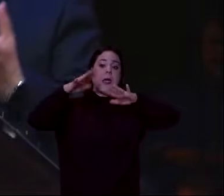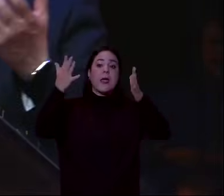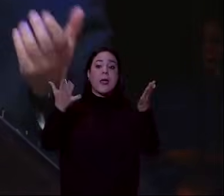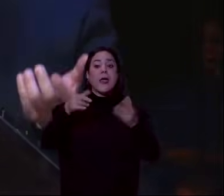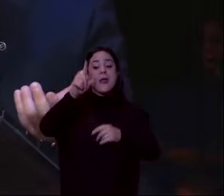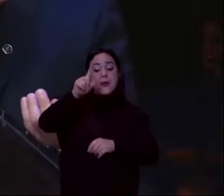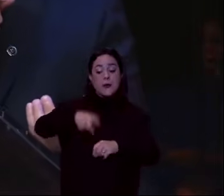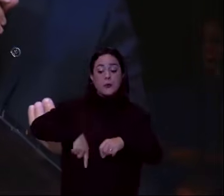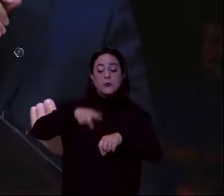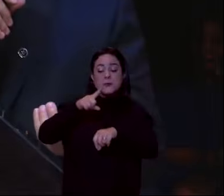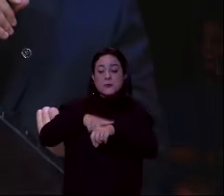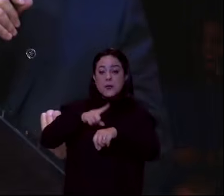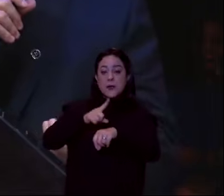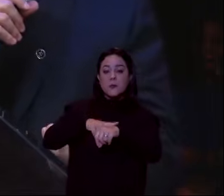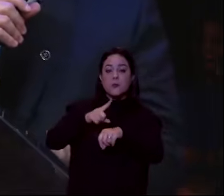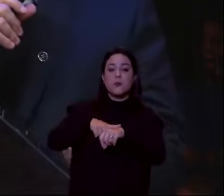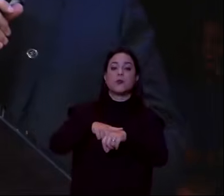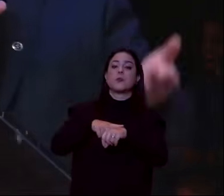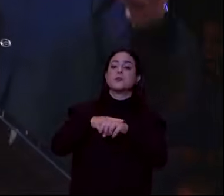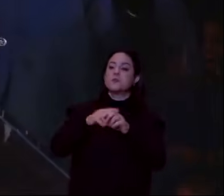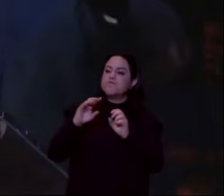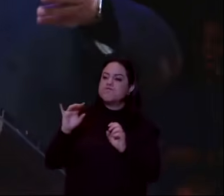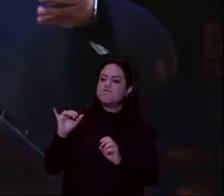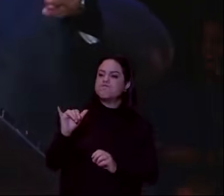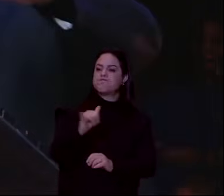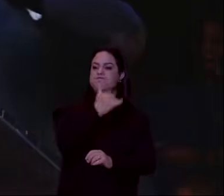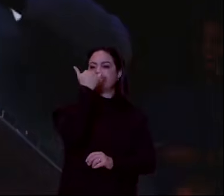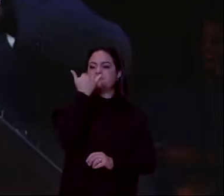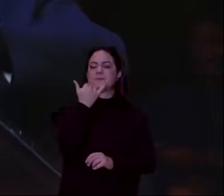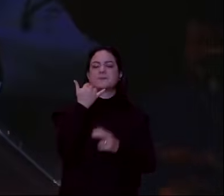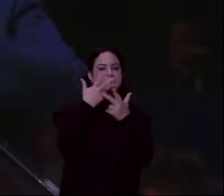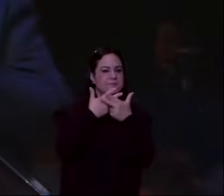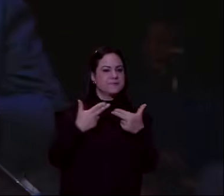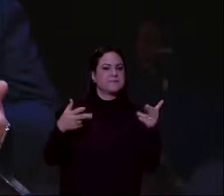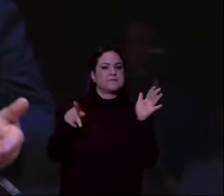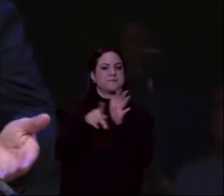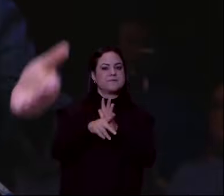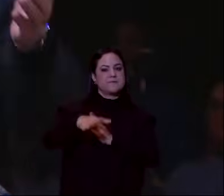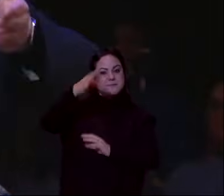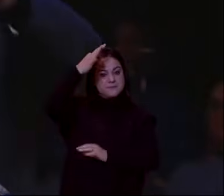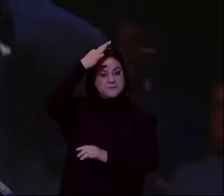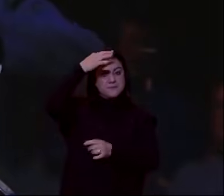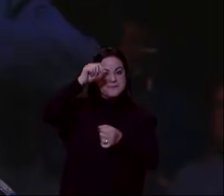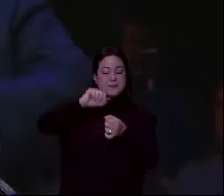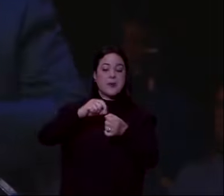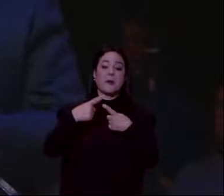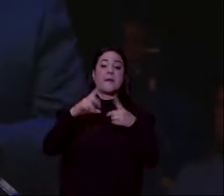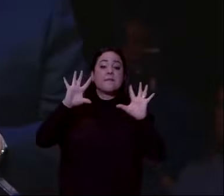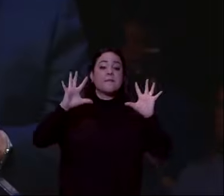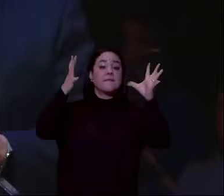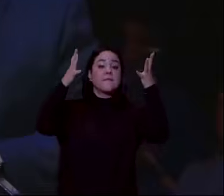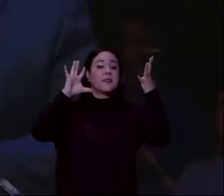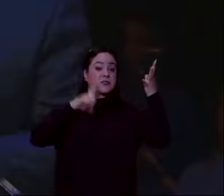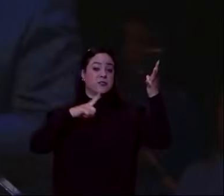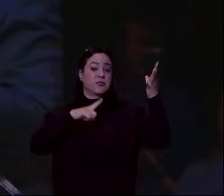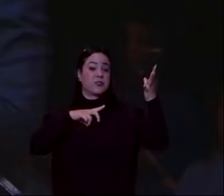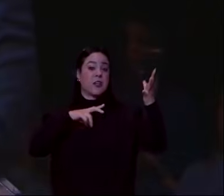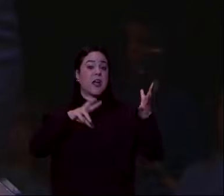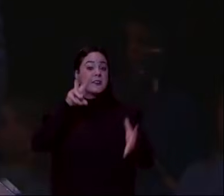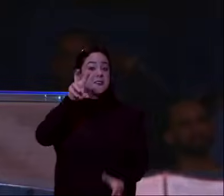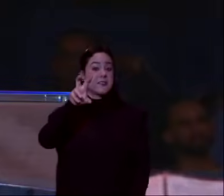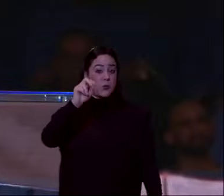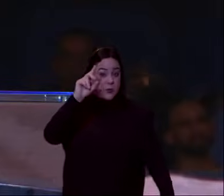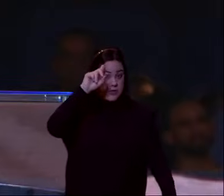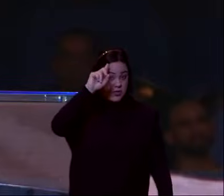tempo da colheita espiritual, porque essa festa que acontecia no 50º dia era